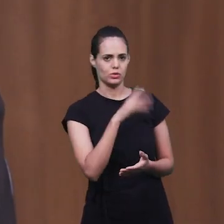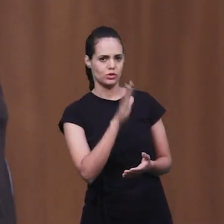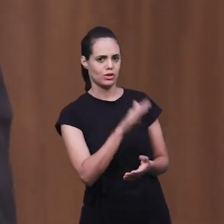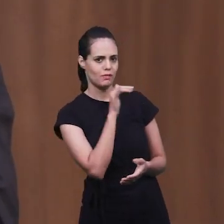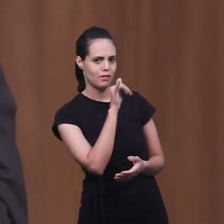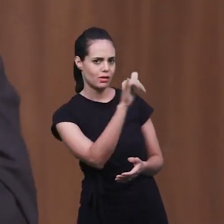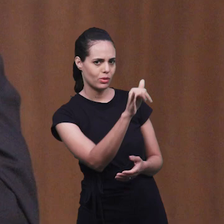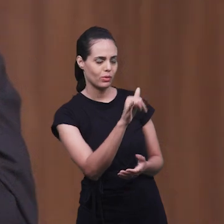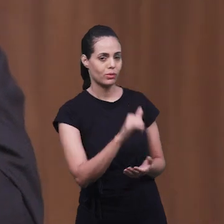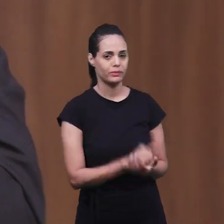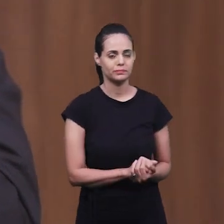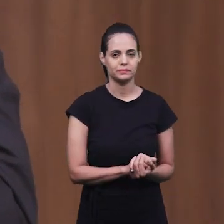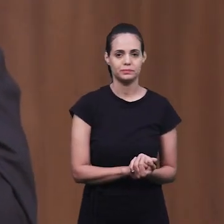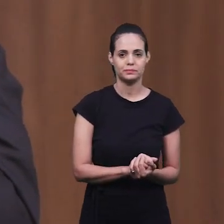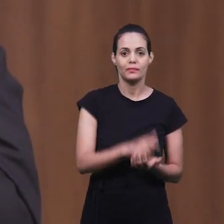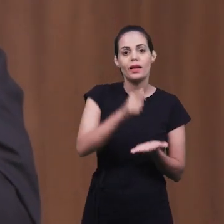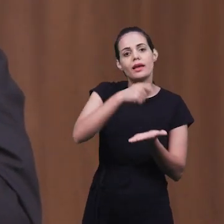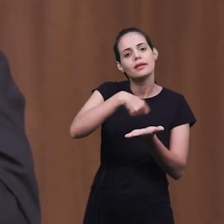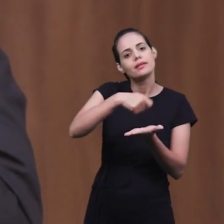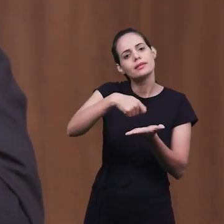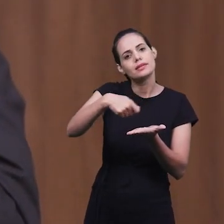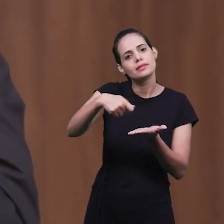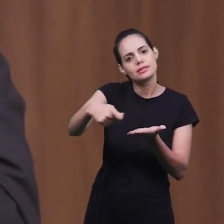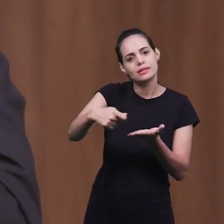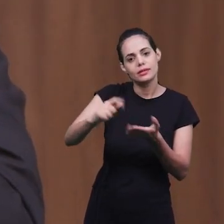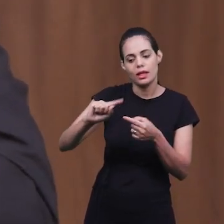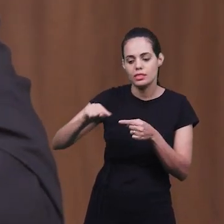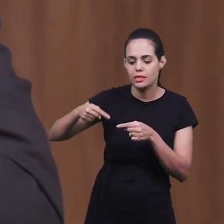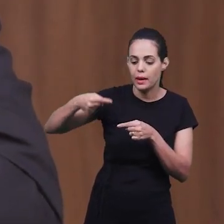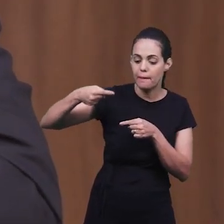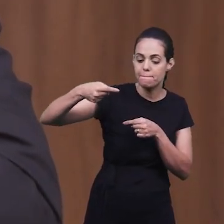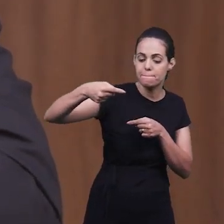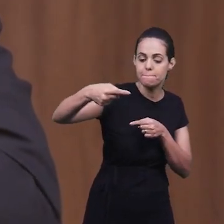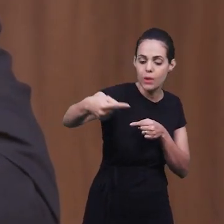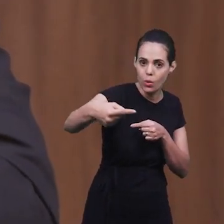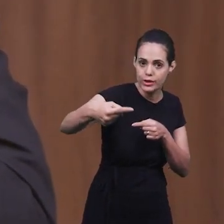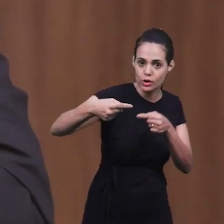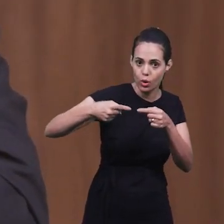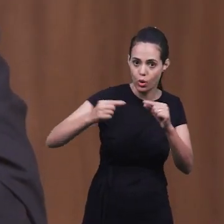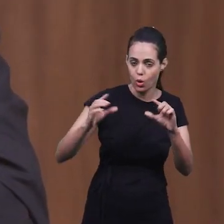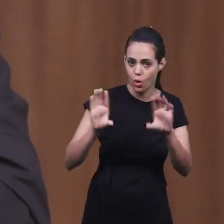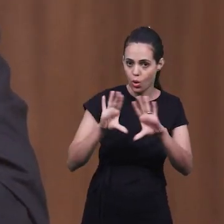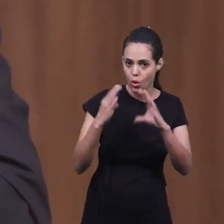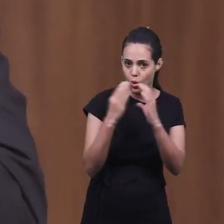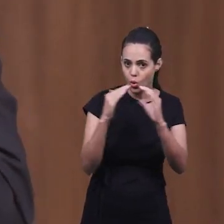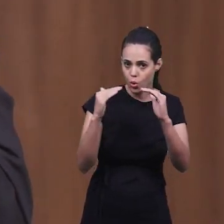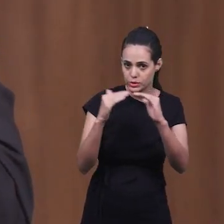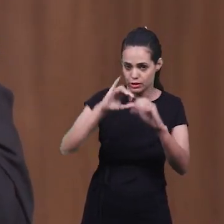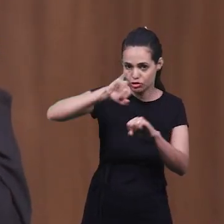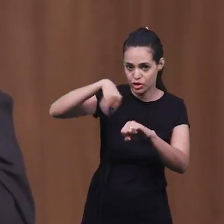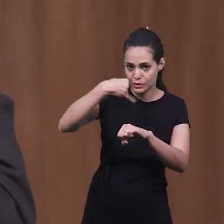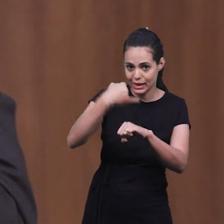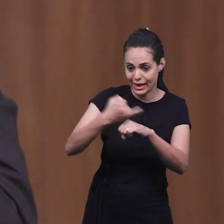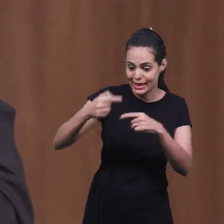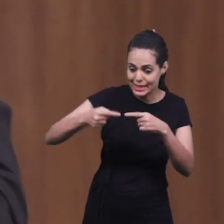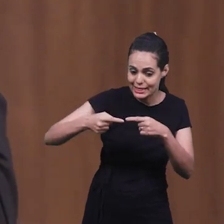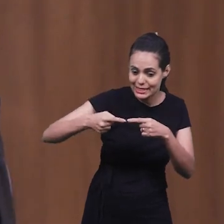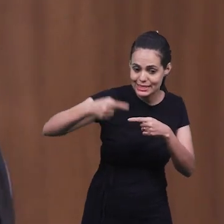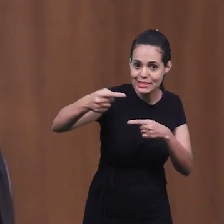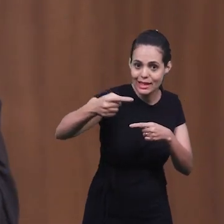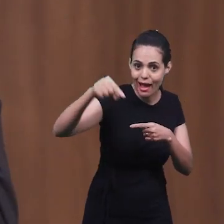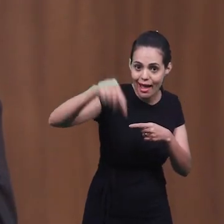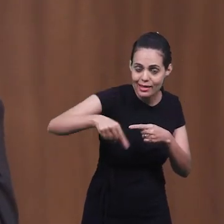como o pastor Antônio Carlos mencionou, ela é escrita, portanto, após o Concílio de Jerusalém, o que muito